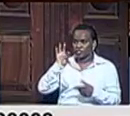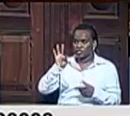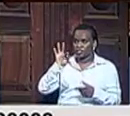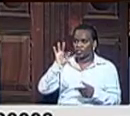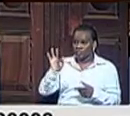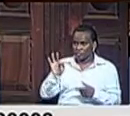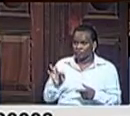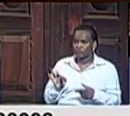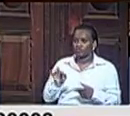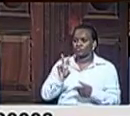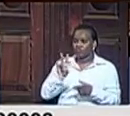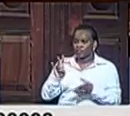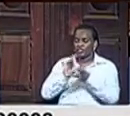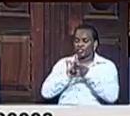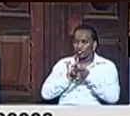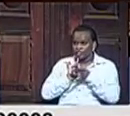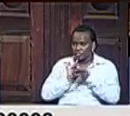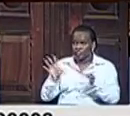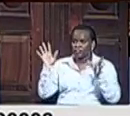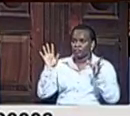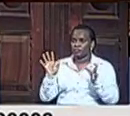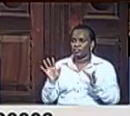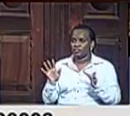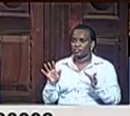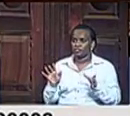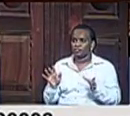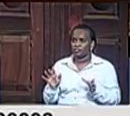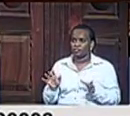favor da autorização